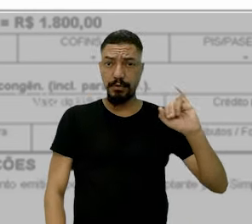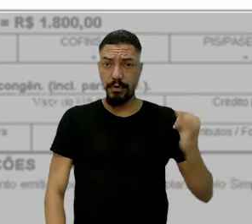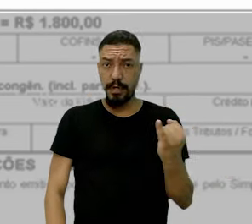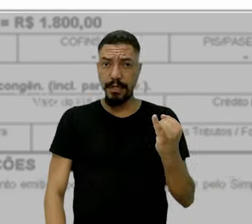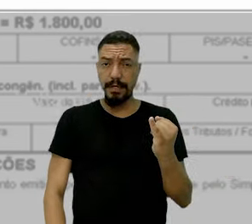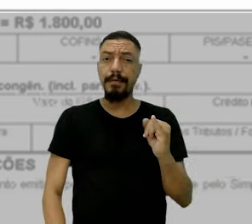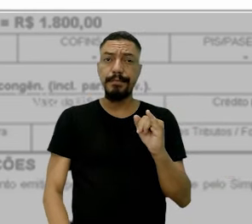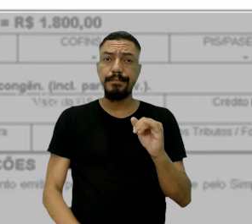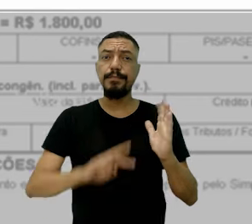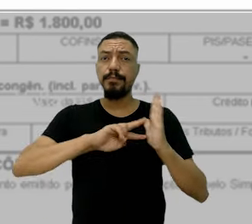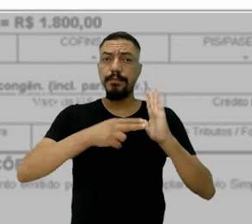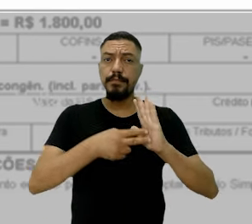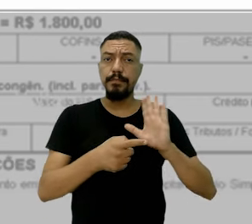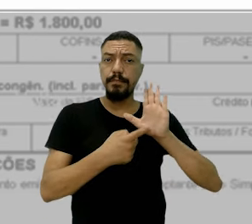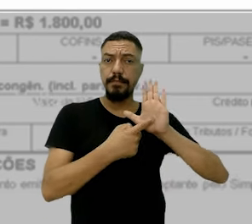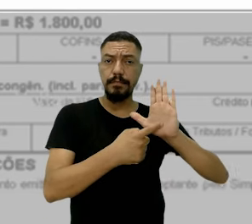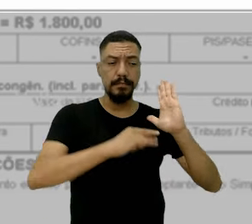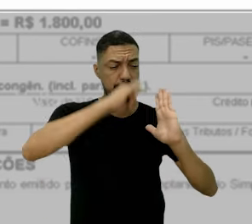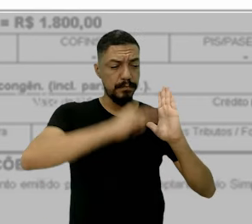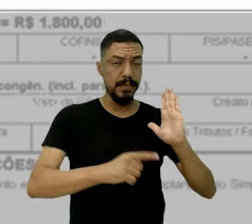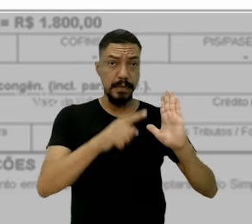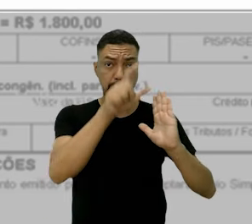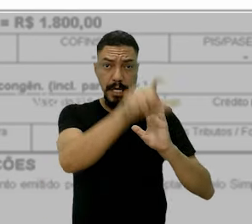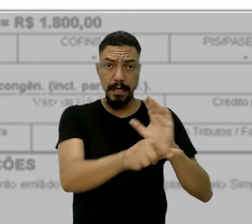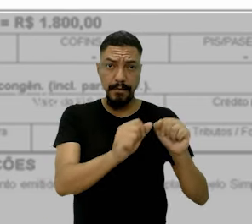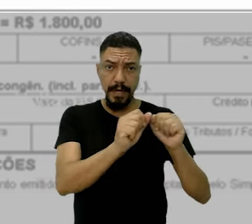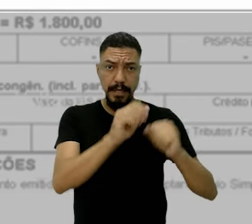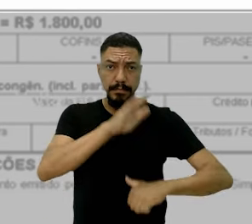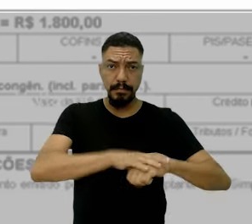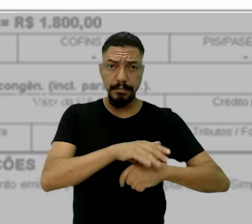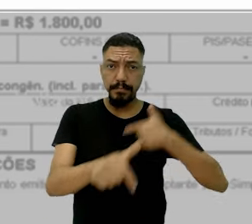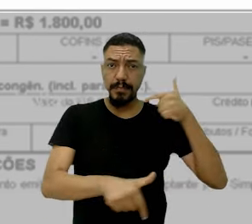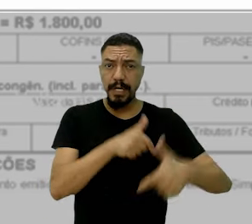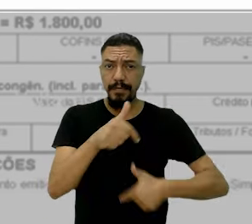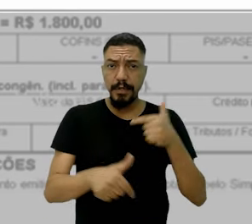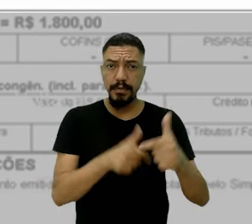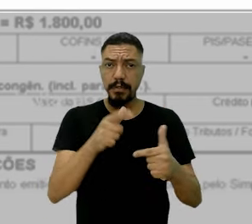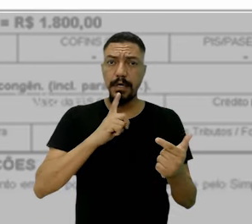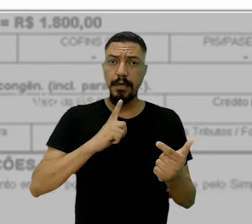dizer para a pessoa, fulana, fez o seu serviço,